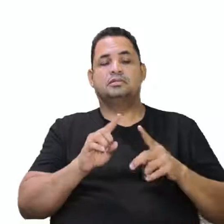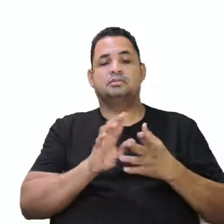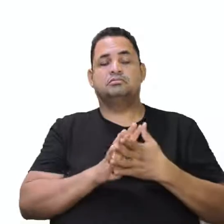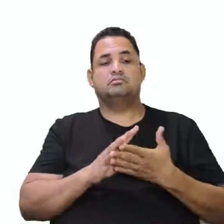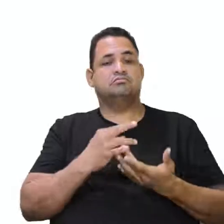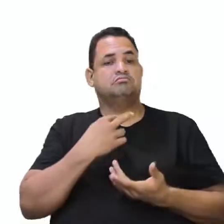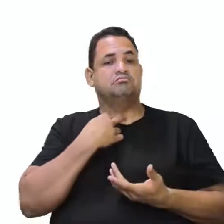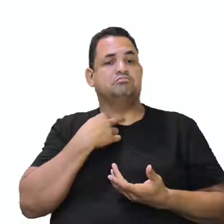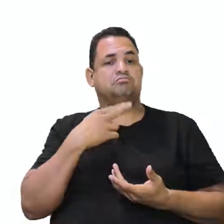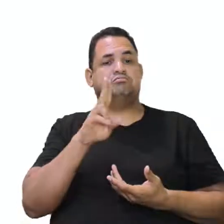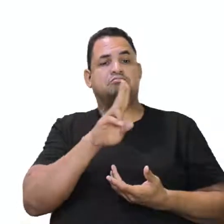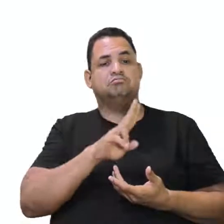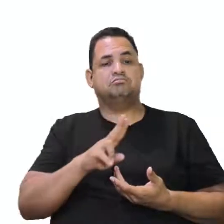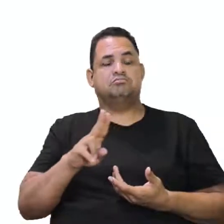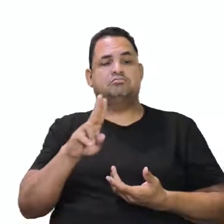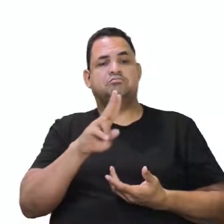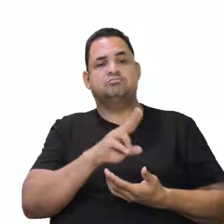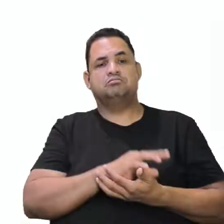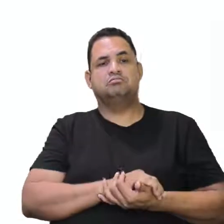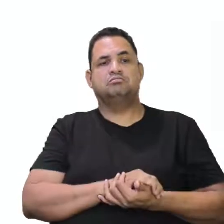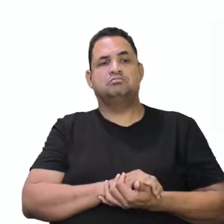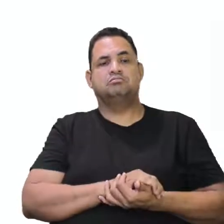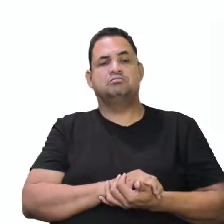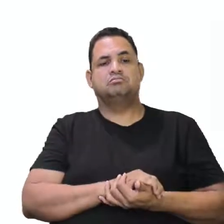vou usar ele aqui. Eu usaria